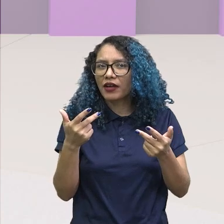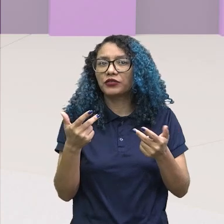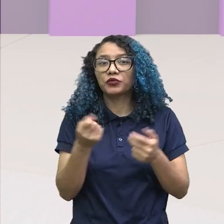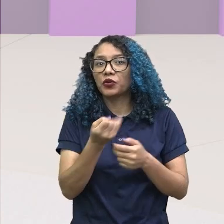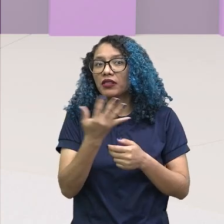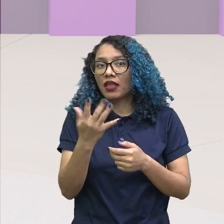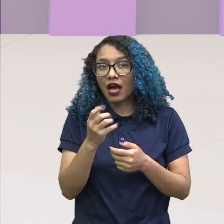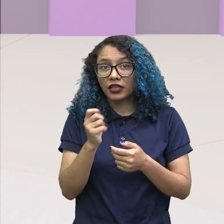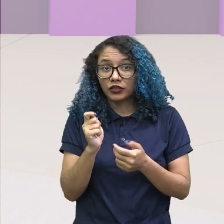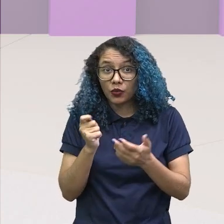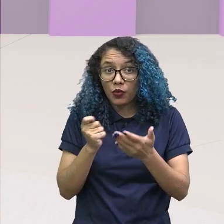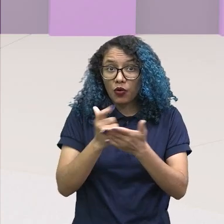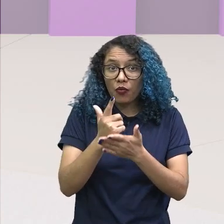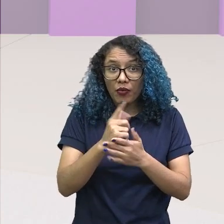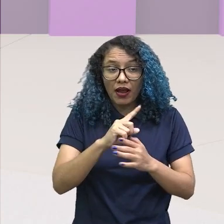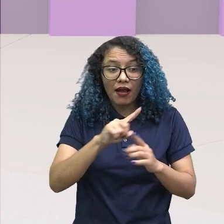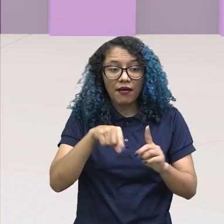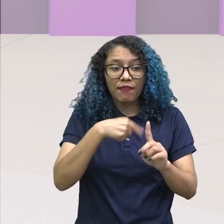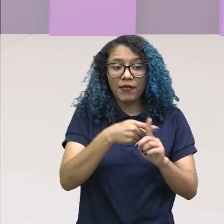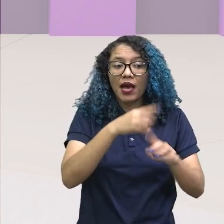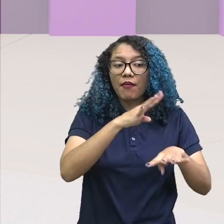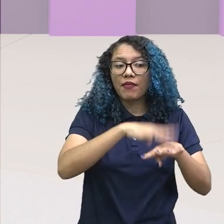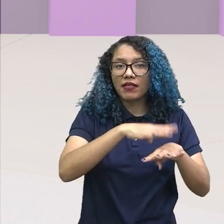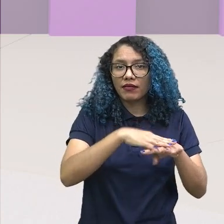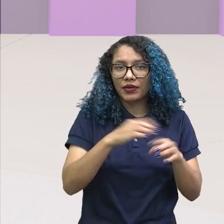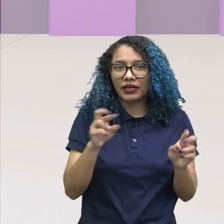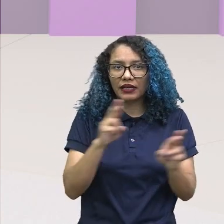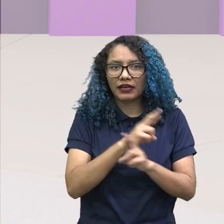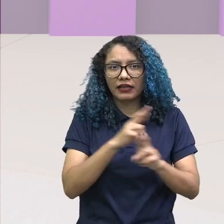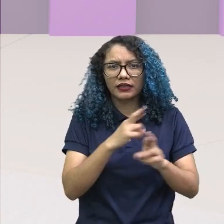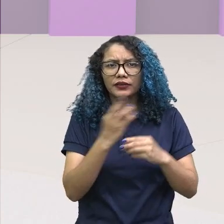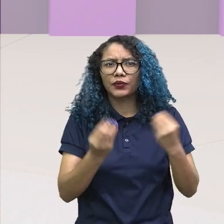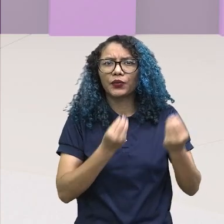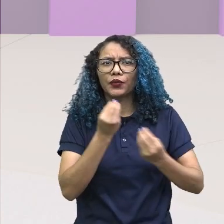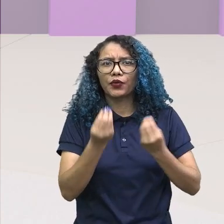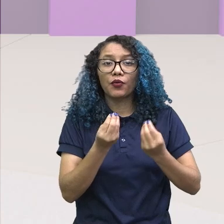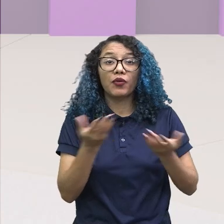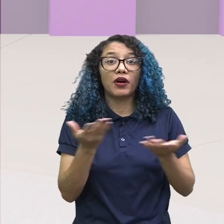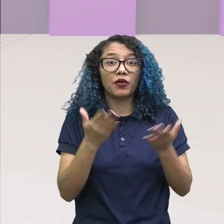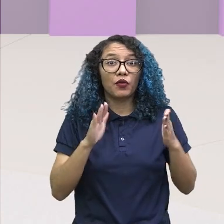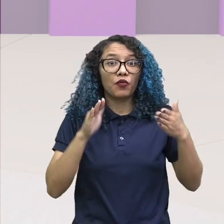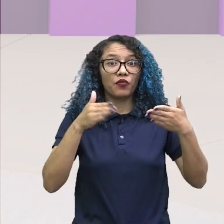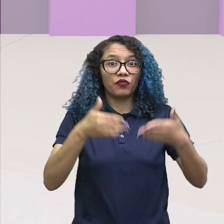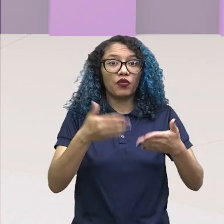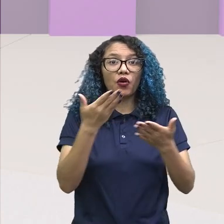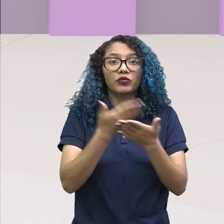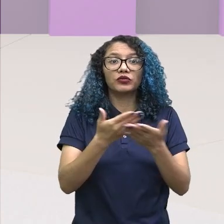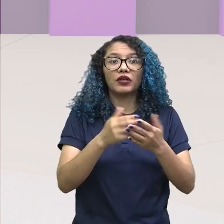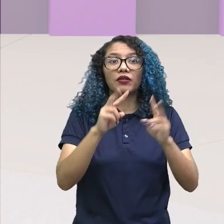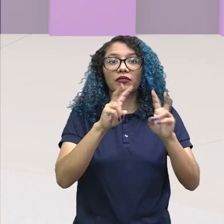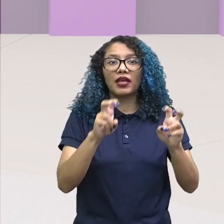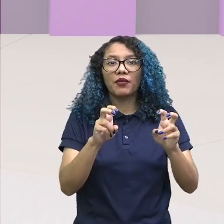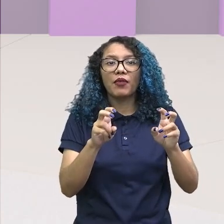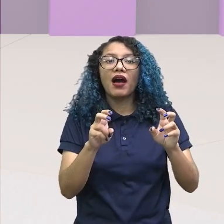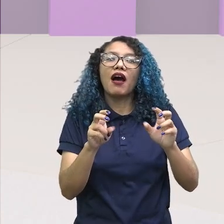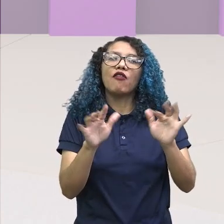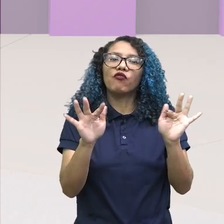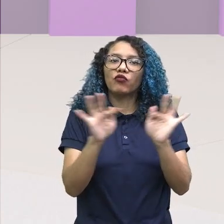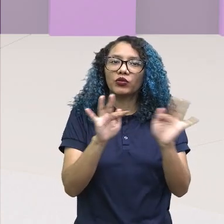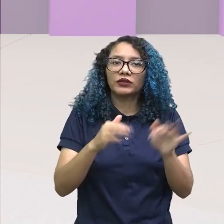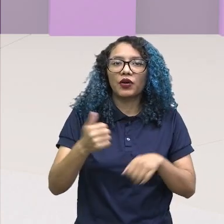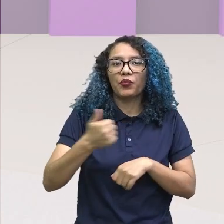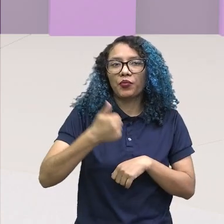com matemática. Como vocês viram aí, nós vamos estar focando aqui no estudo de função ali do primeiro grau, só que